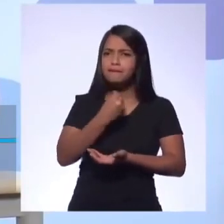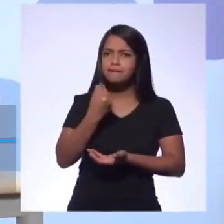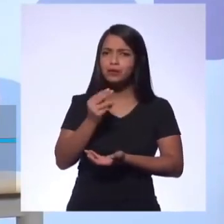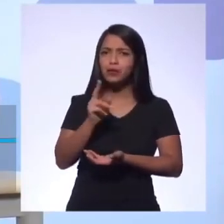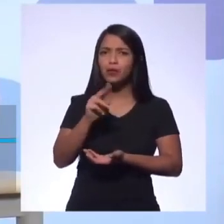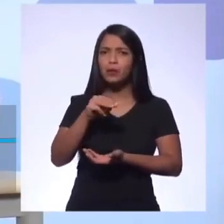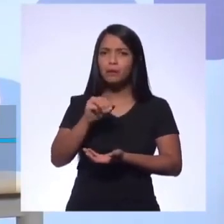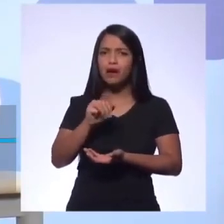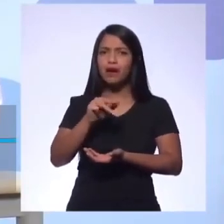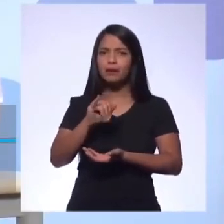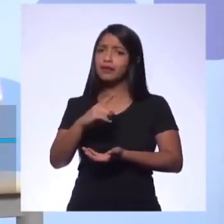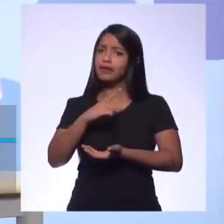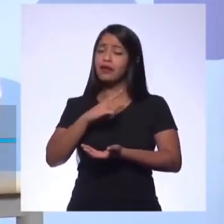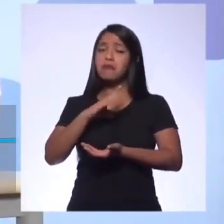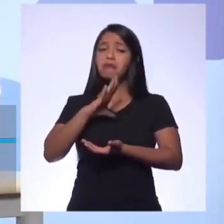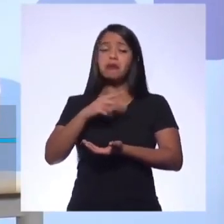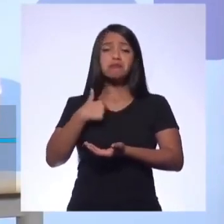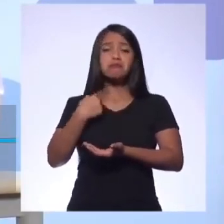essa